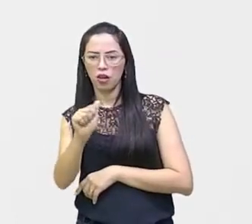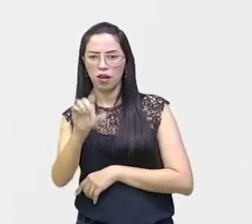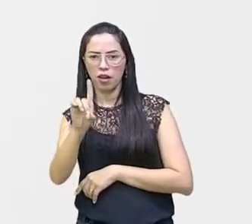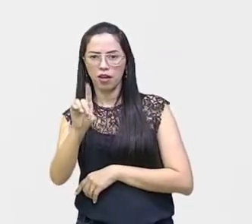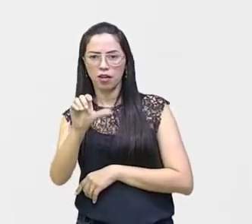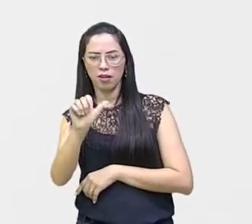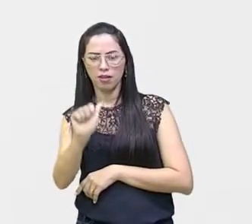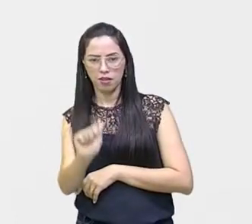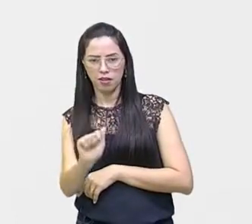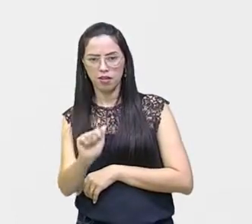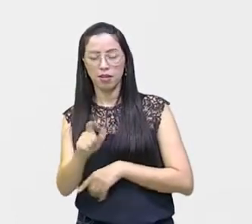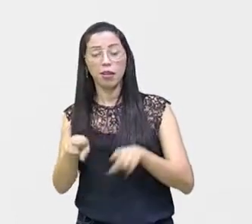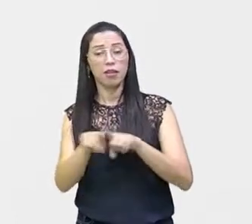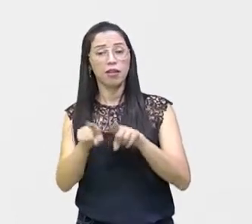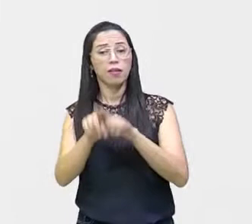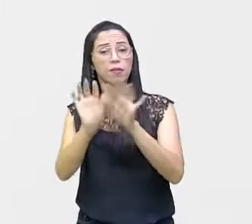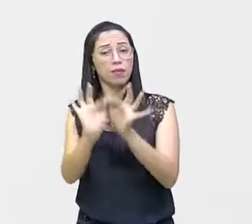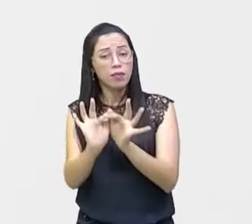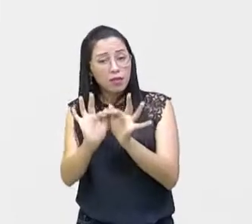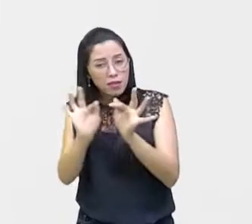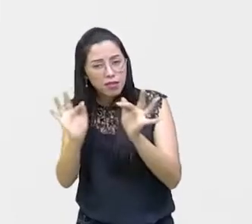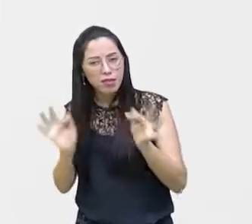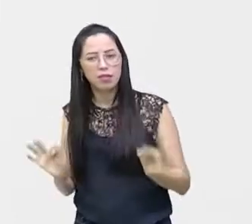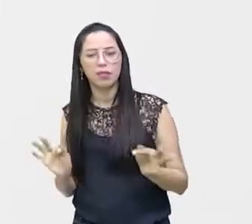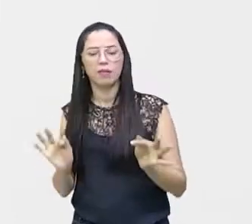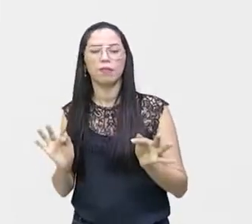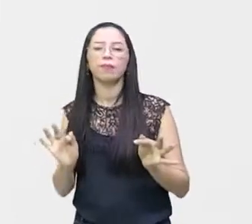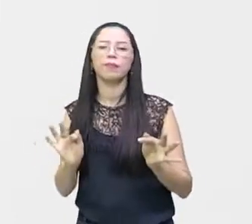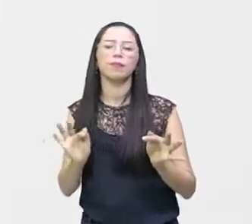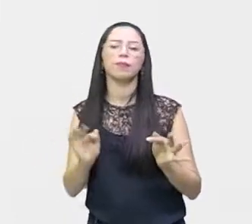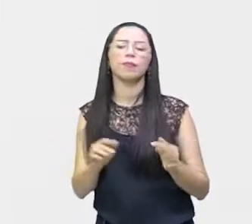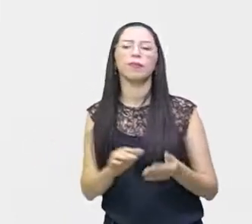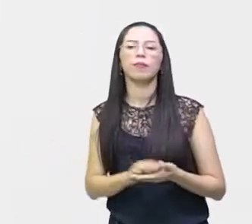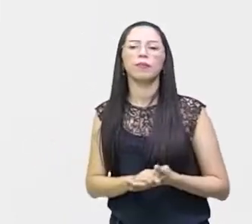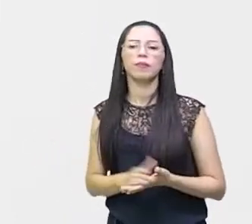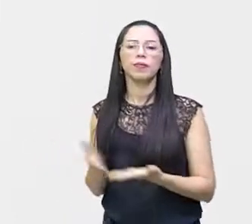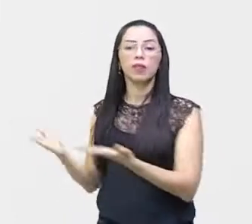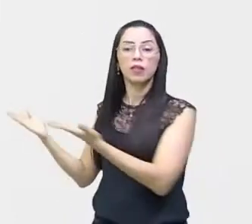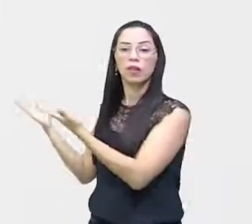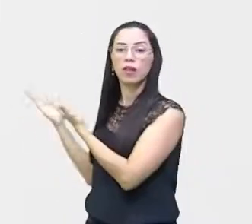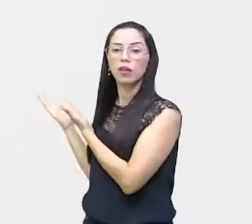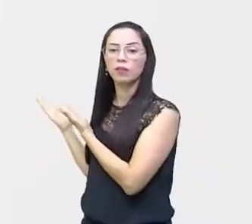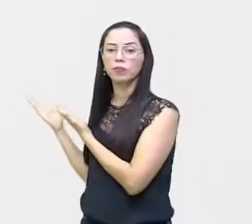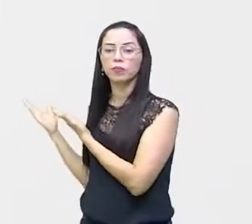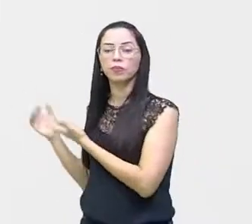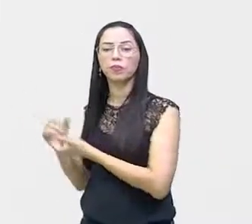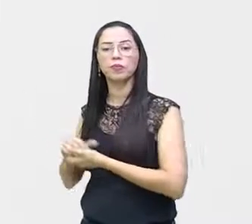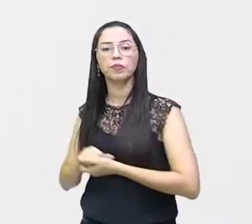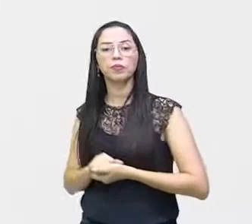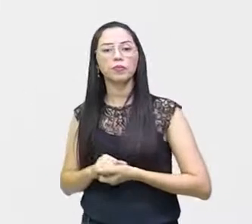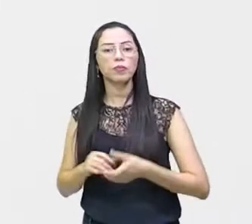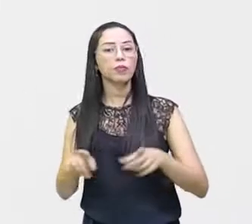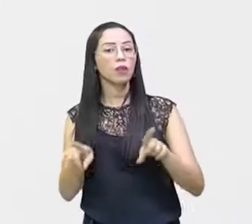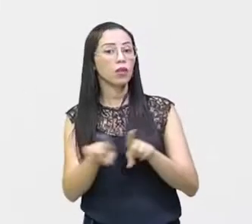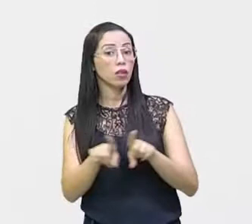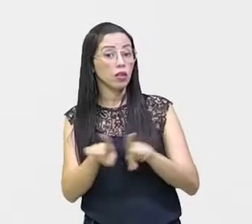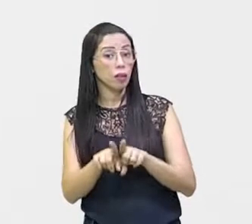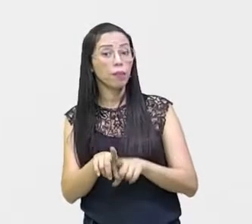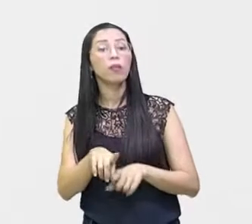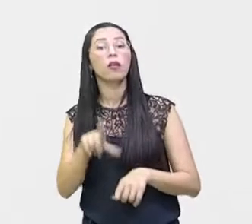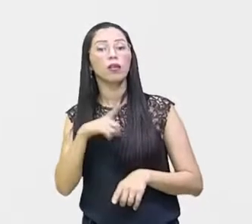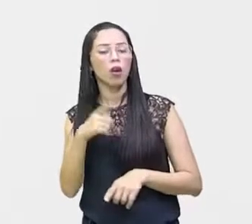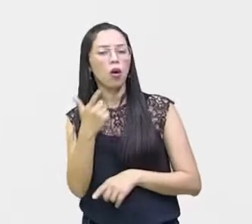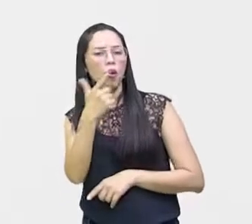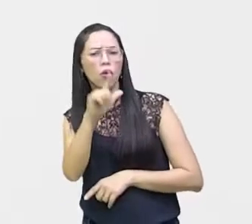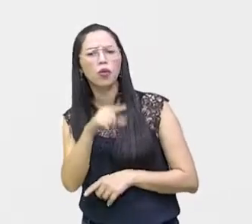uma circulação também fechada, assim como os mamíferos. Mas, além disso, existem os animais sem circulação, que são